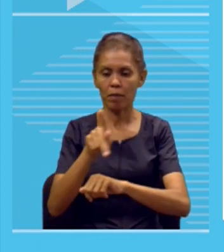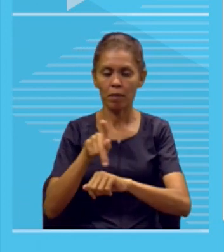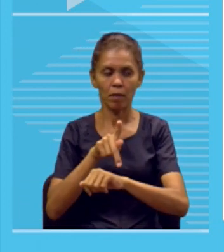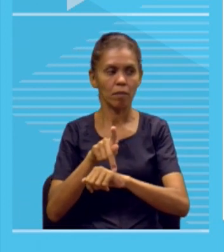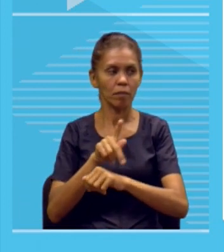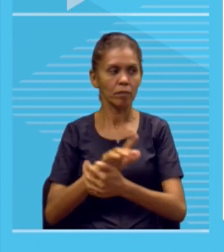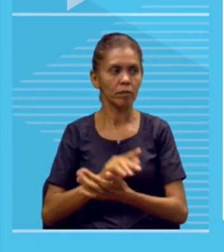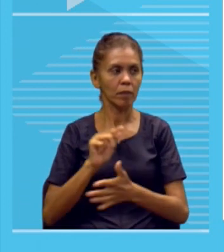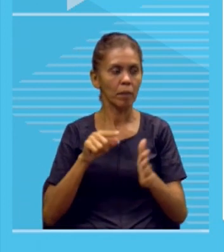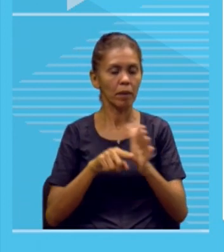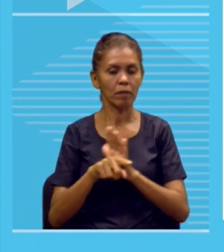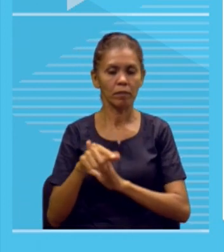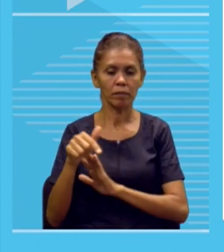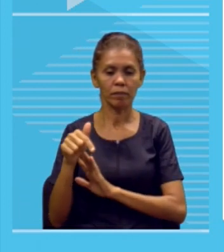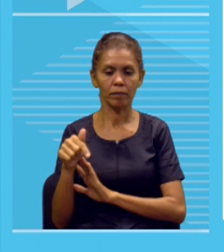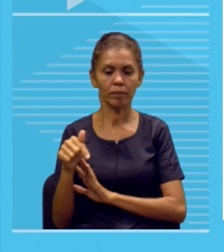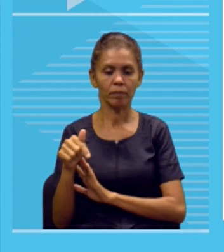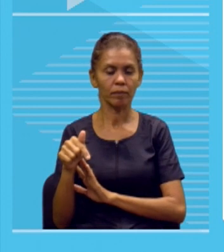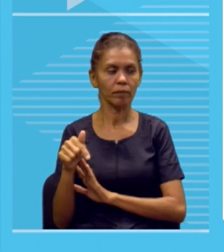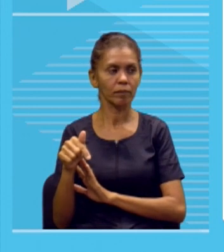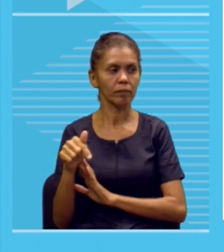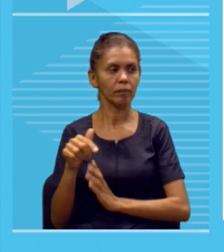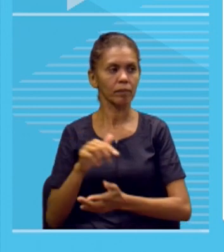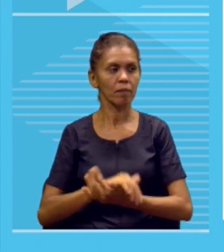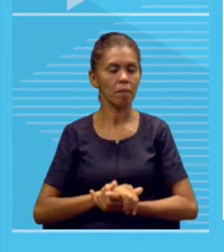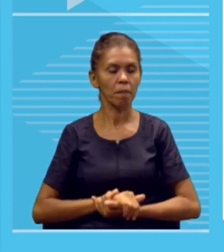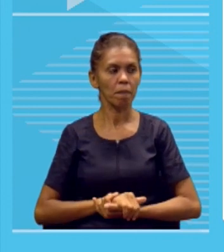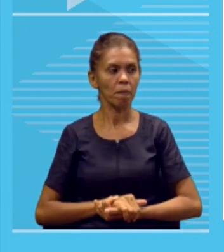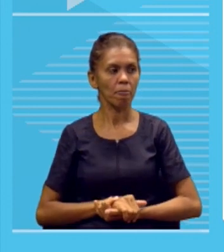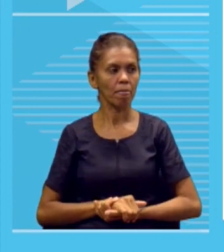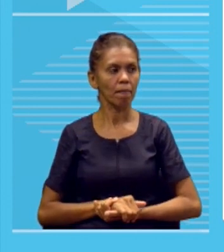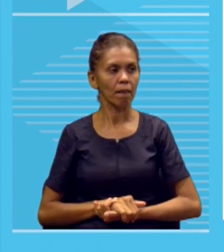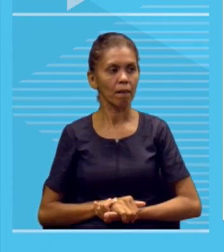Sétima questão. Um bom exemplo...